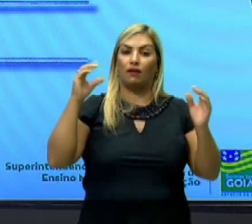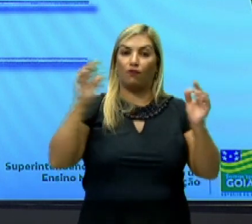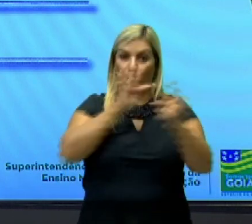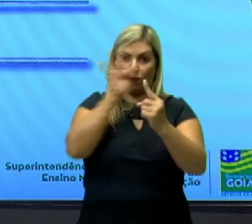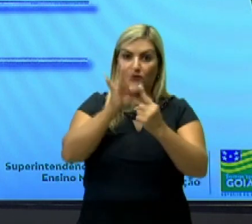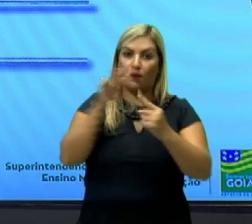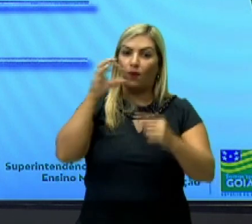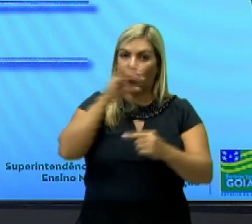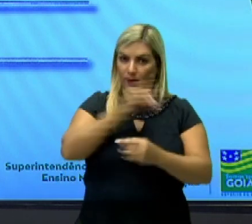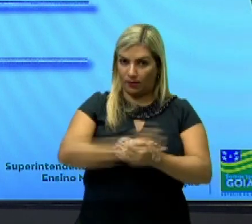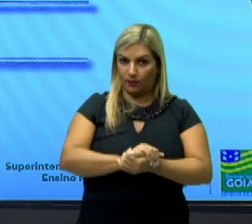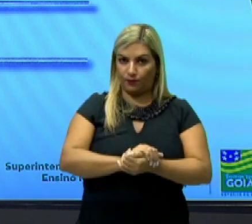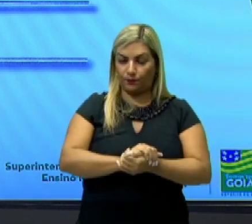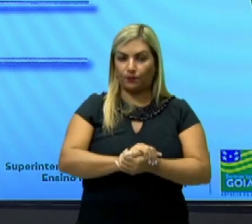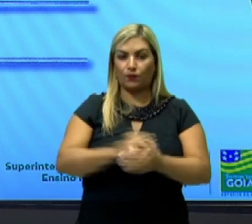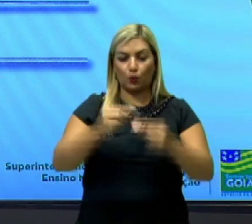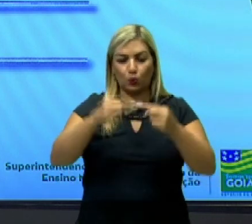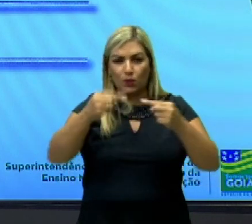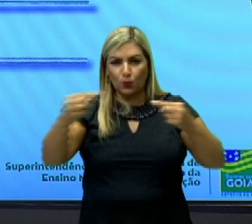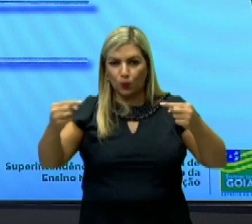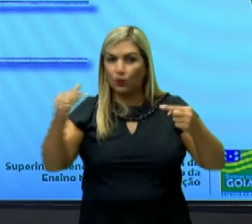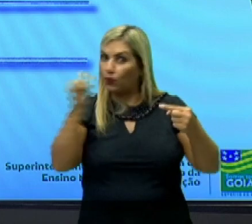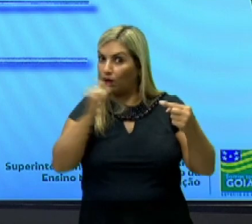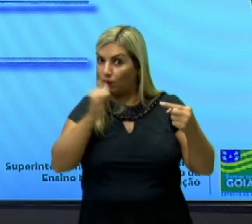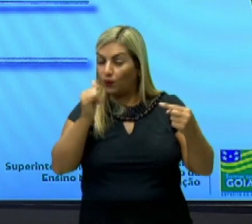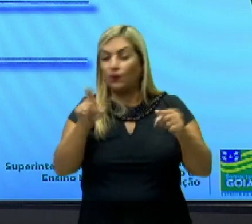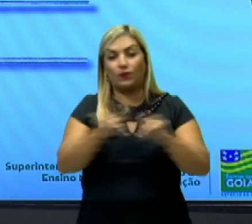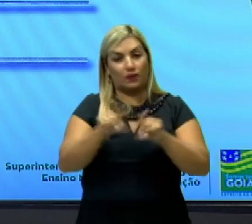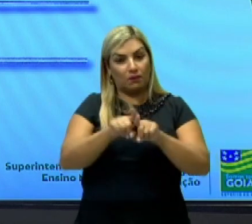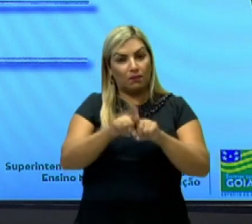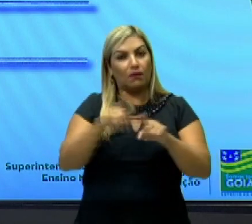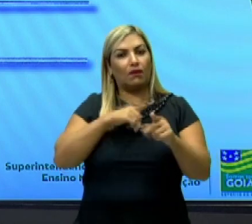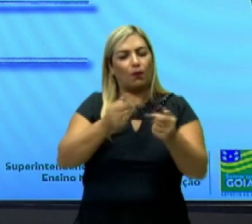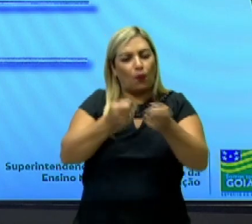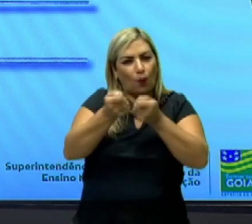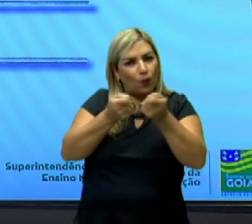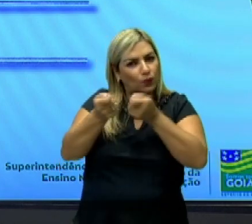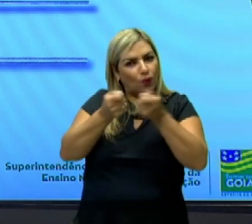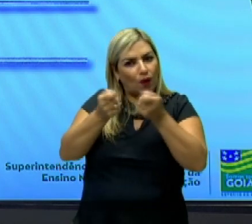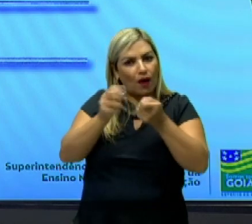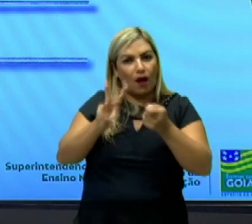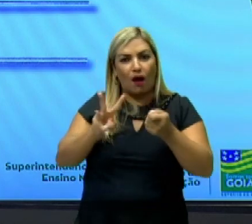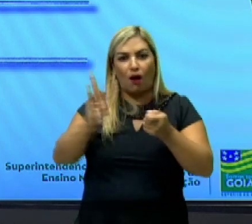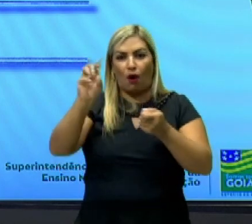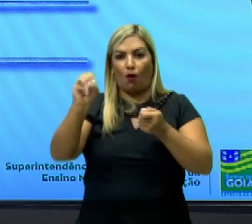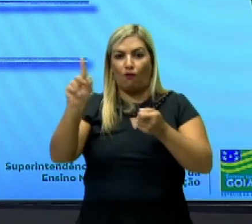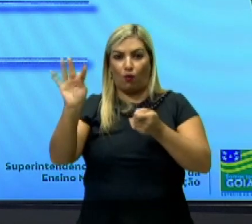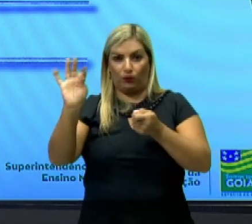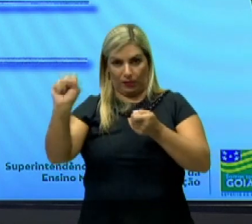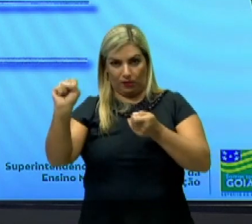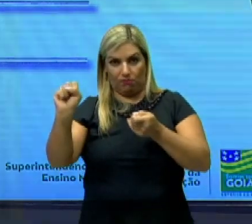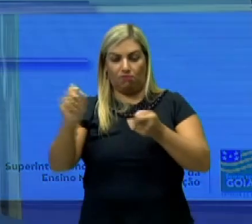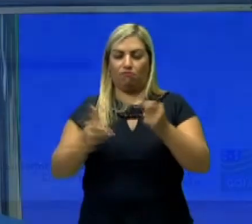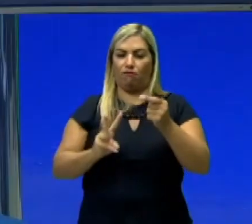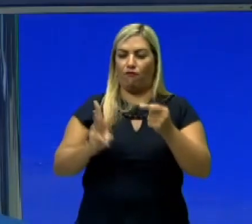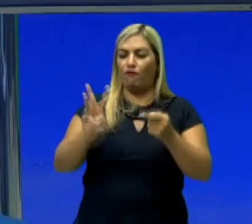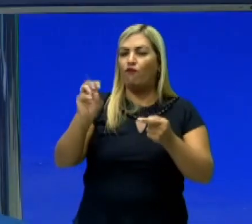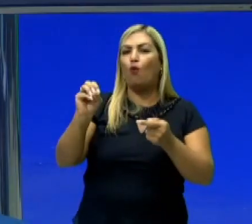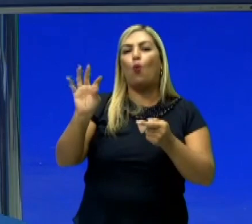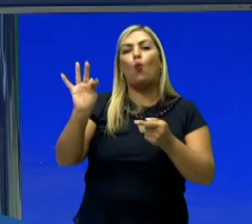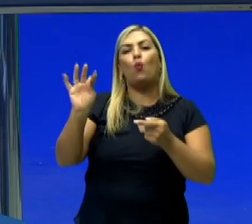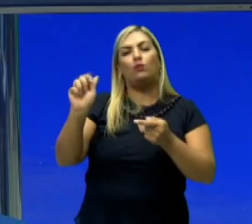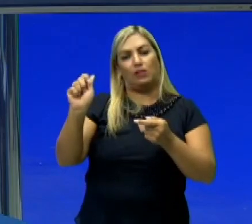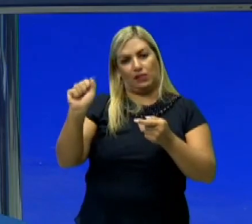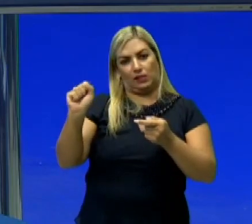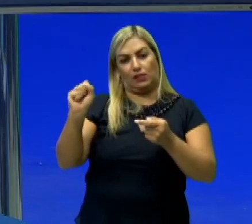beleza? No circuito eletrônico, ele tem também a função de controlar a voltagem, não necessariamente